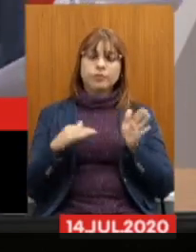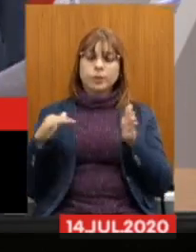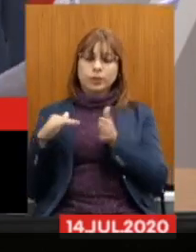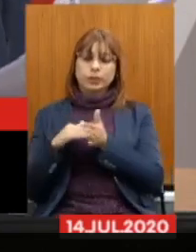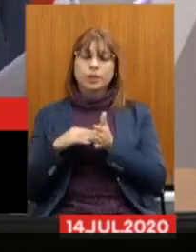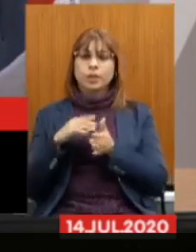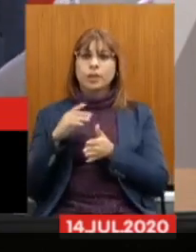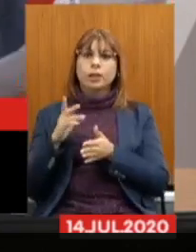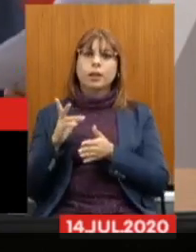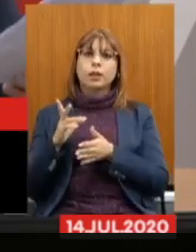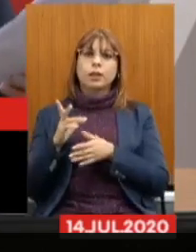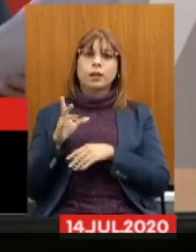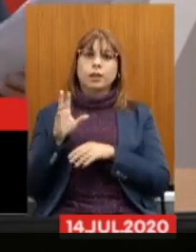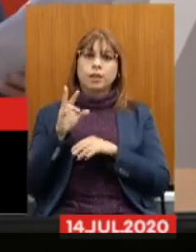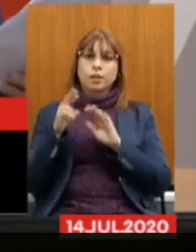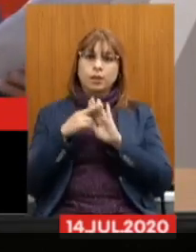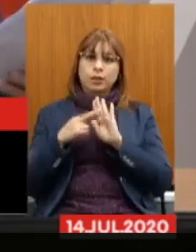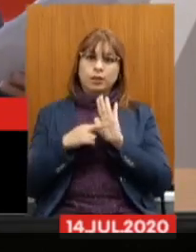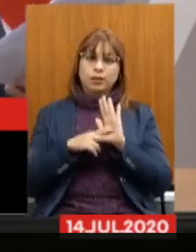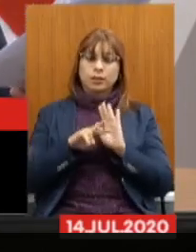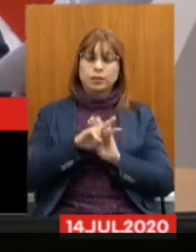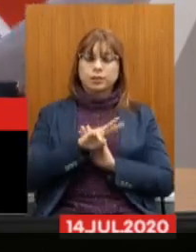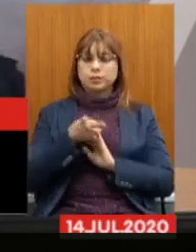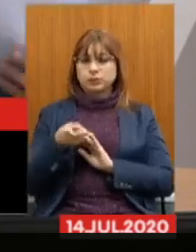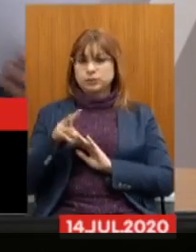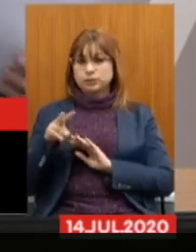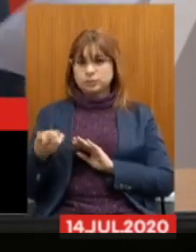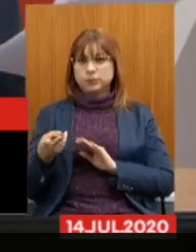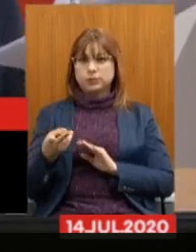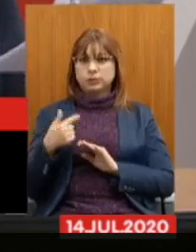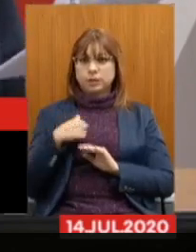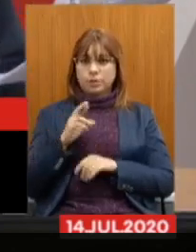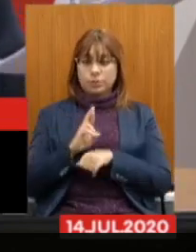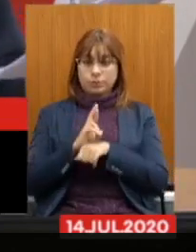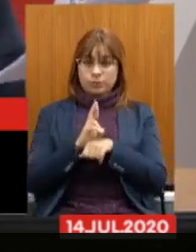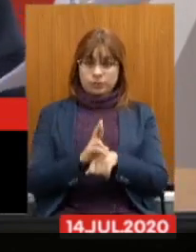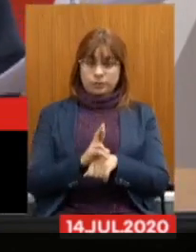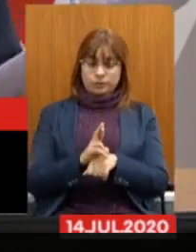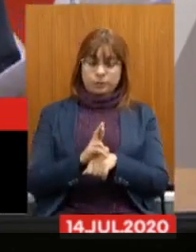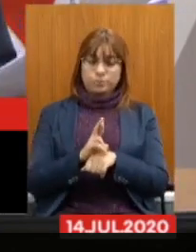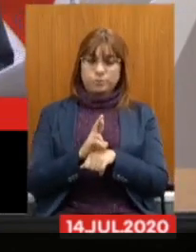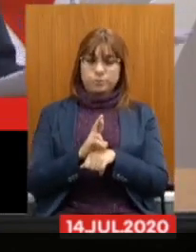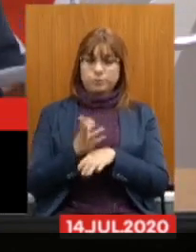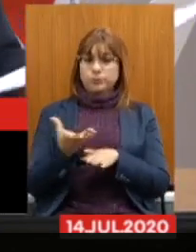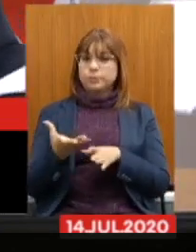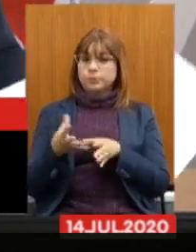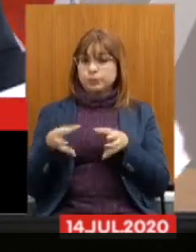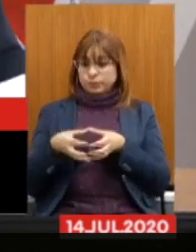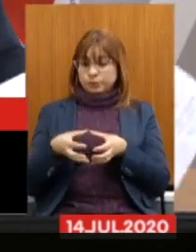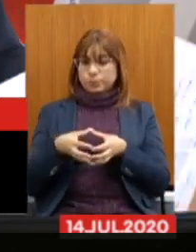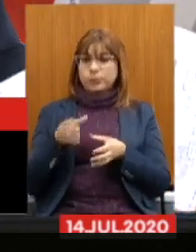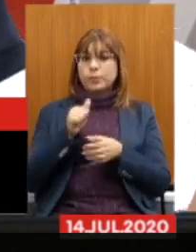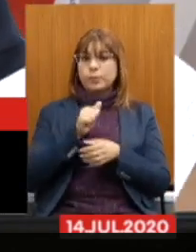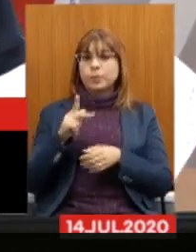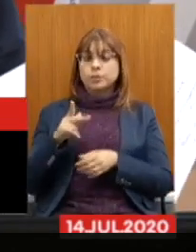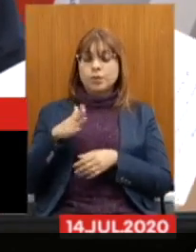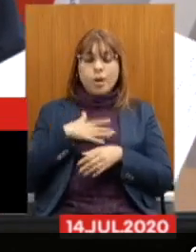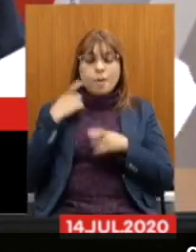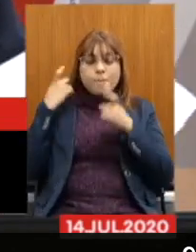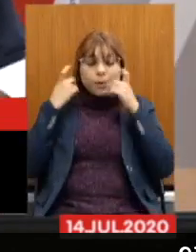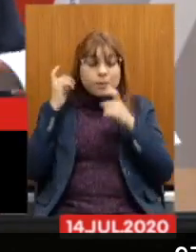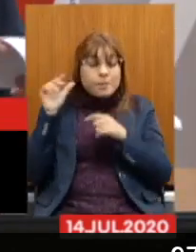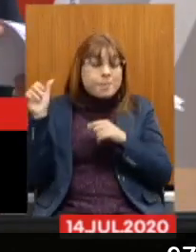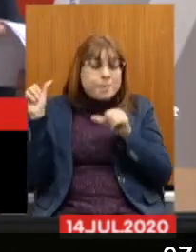transição, sobre pessoal ativo. Como eu represento a classe de aposentado, a minha maior